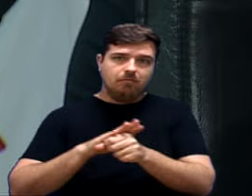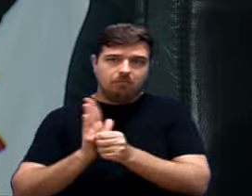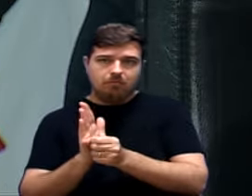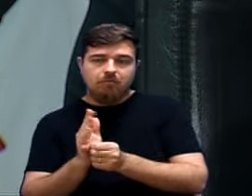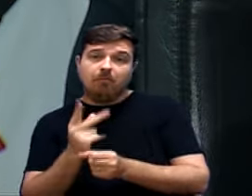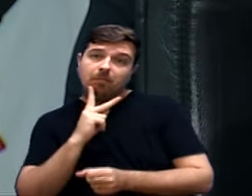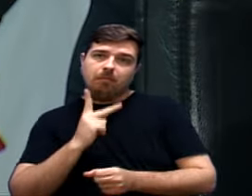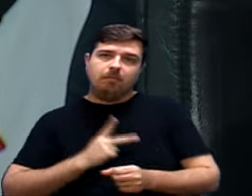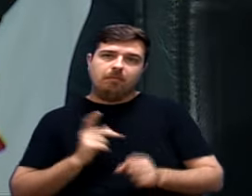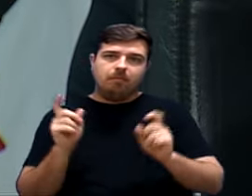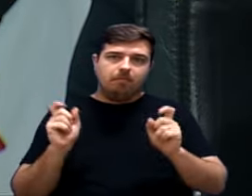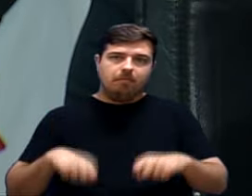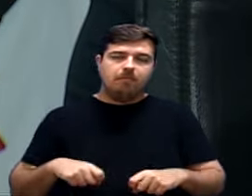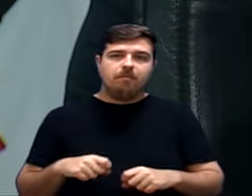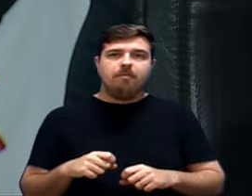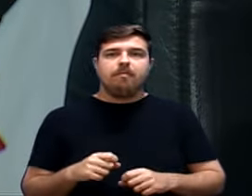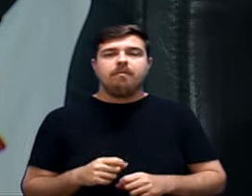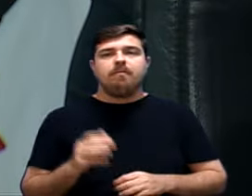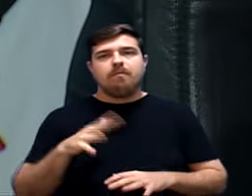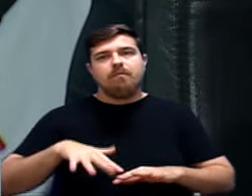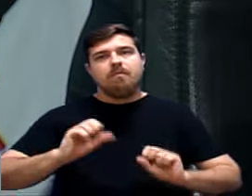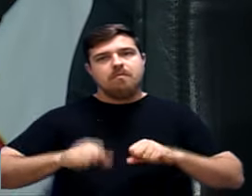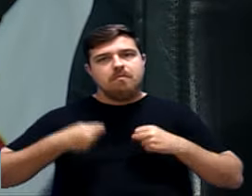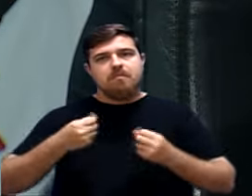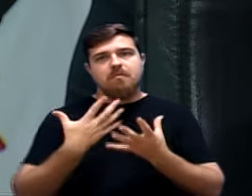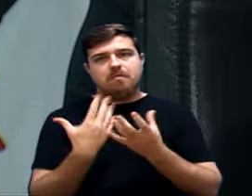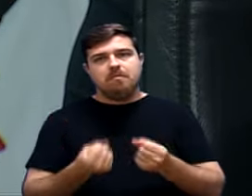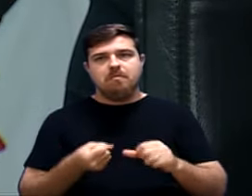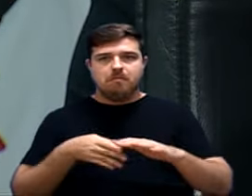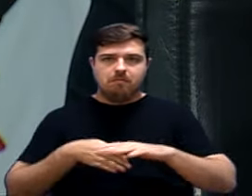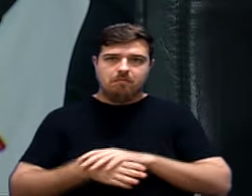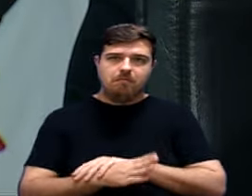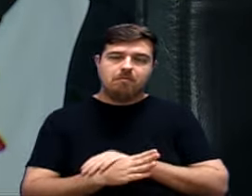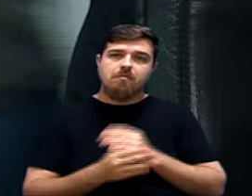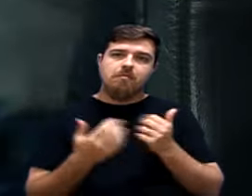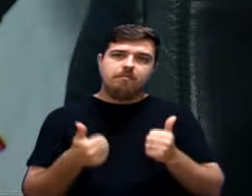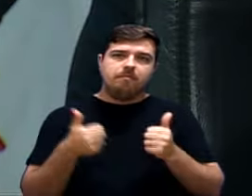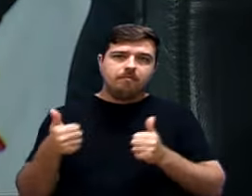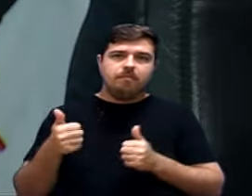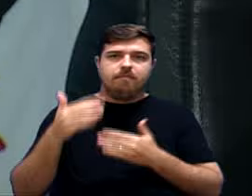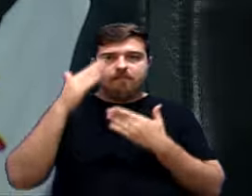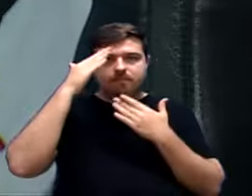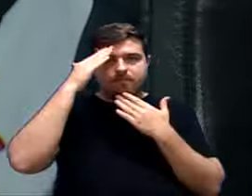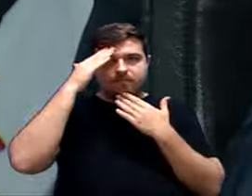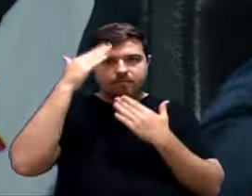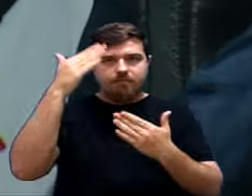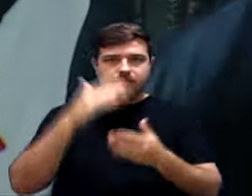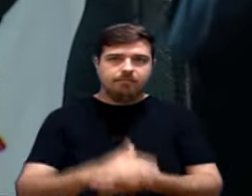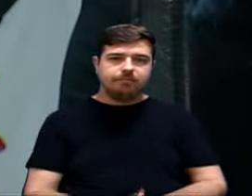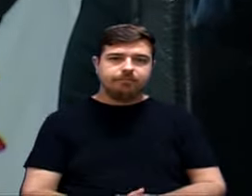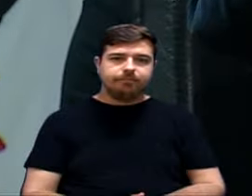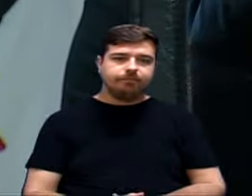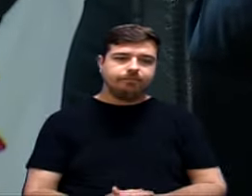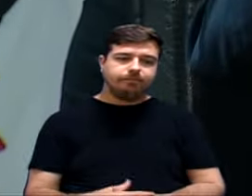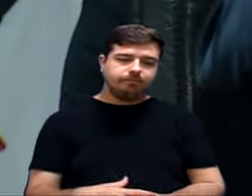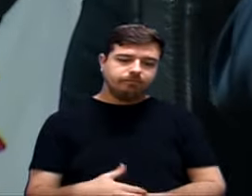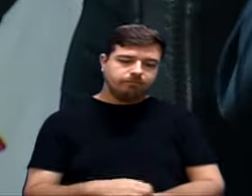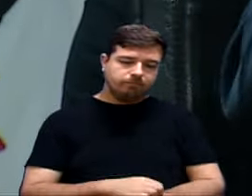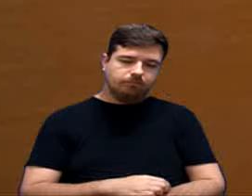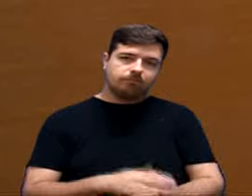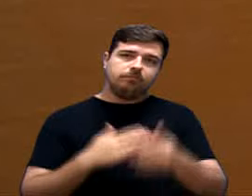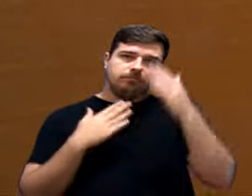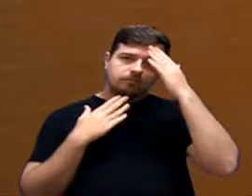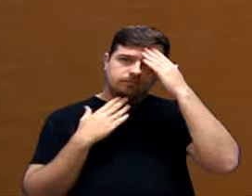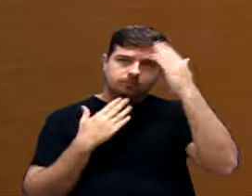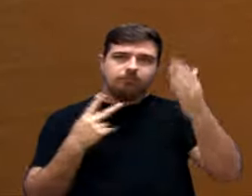para para aprovar aqui descentralizando o que vai trazer um desafogamento também ao poder executivo tá bom essa é a sugestão Obrigado